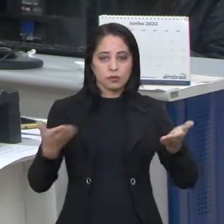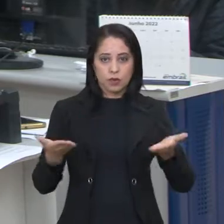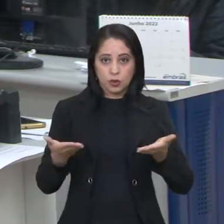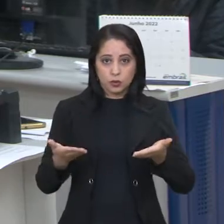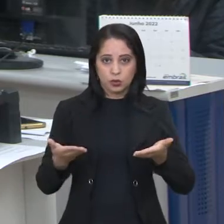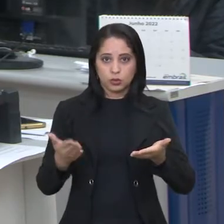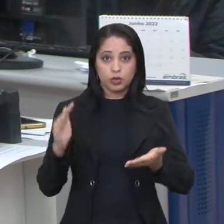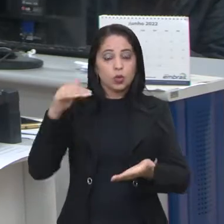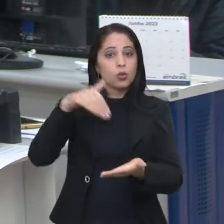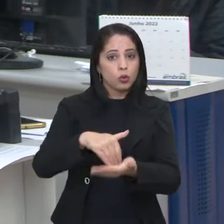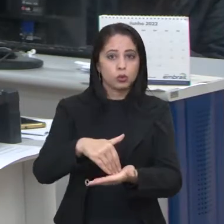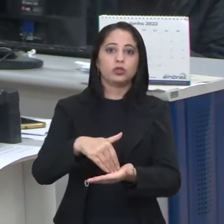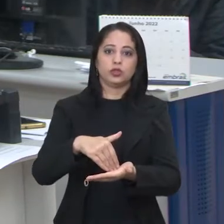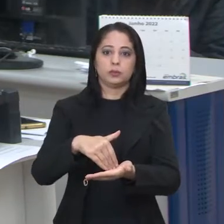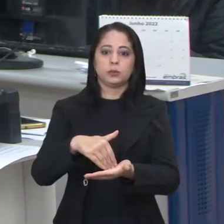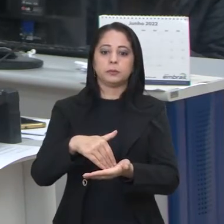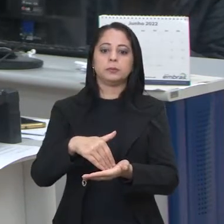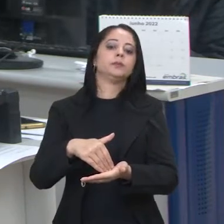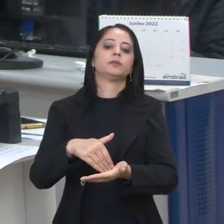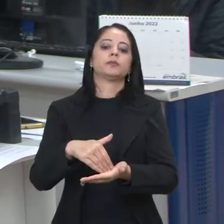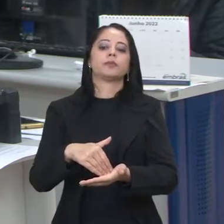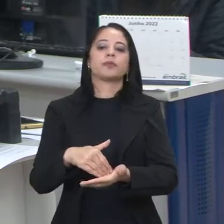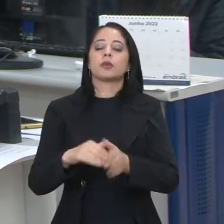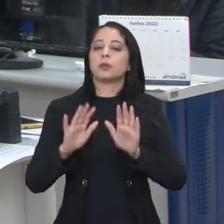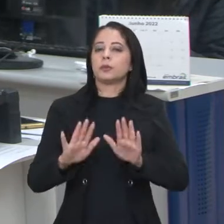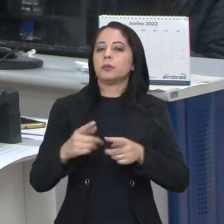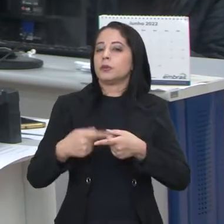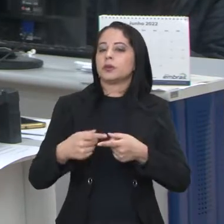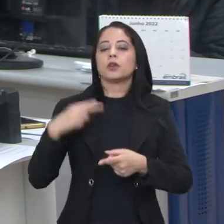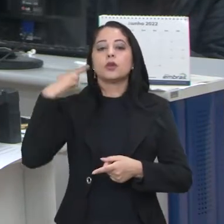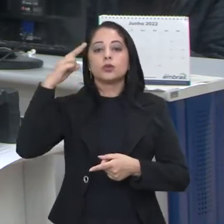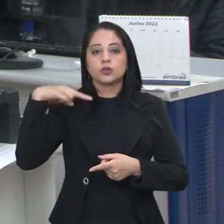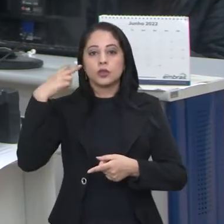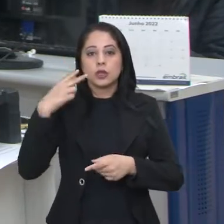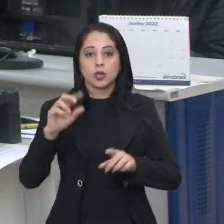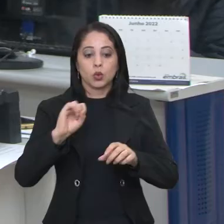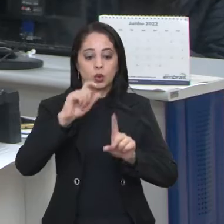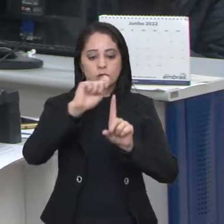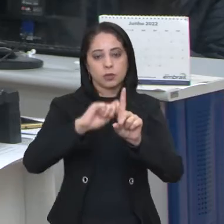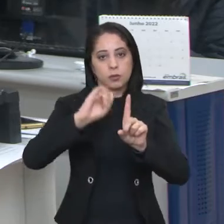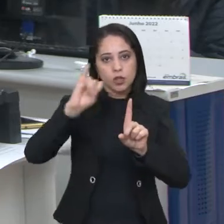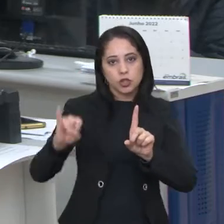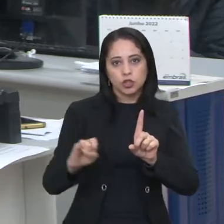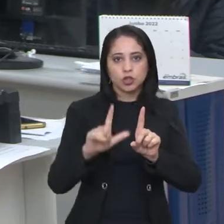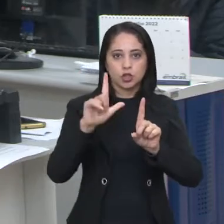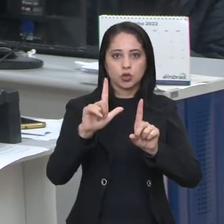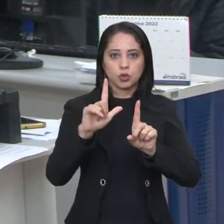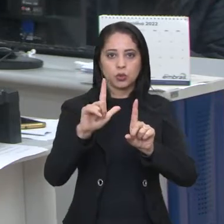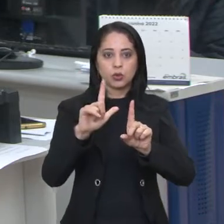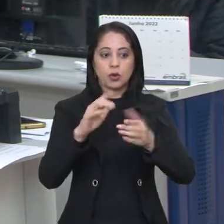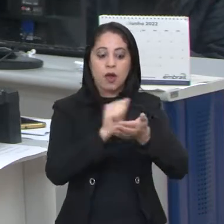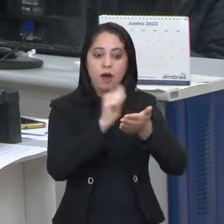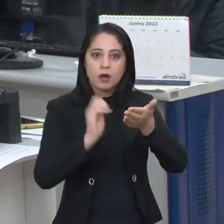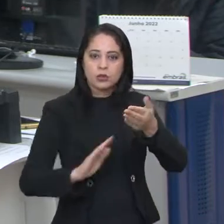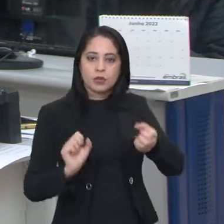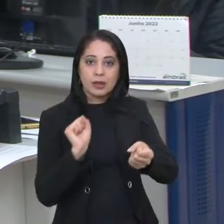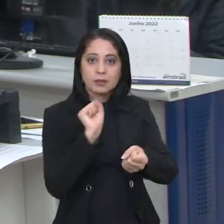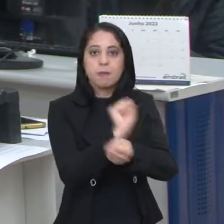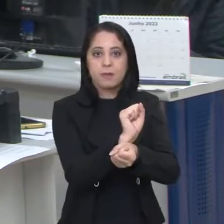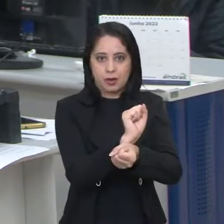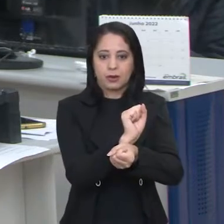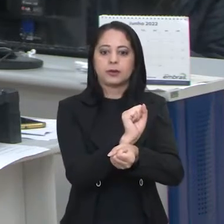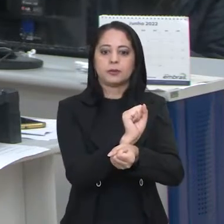quinta foi a última sessão plenária do semestre. Sendo assim, durante o mês de julho, os vereadores entram em período de